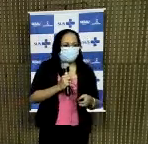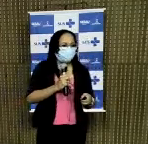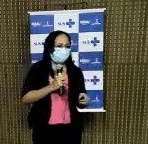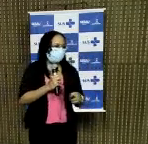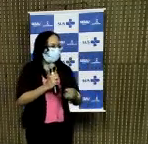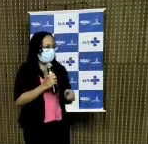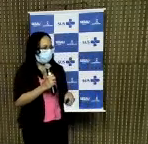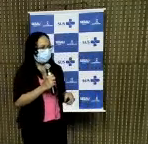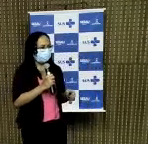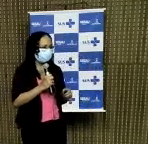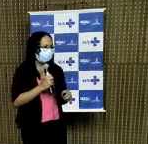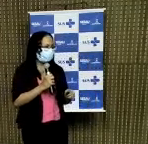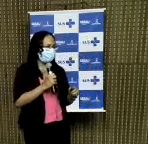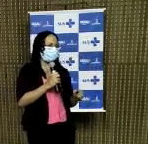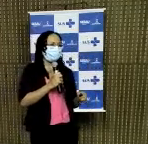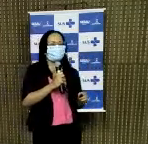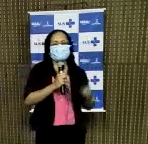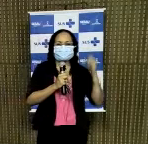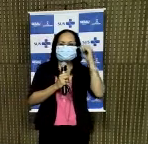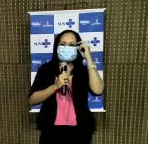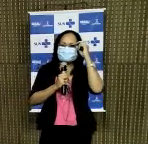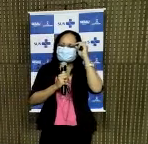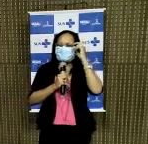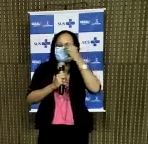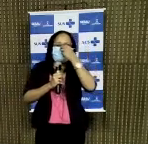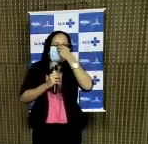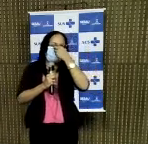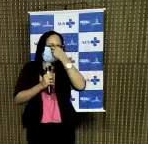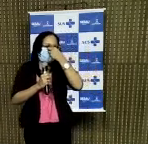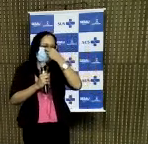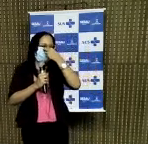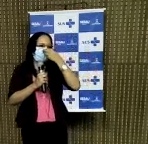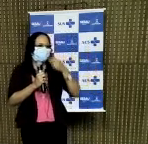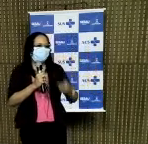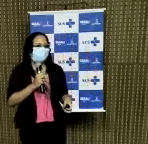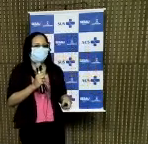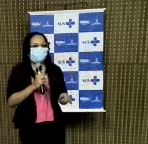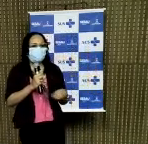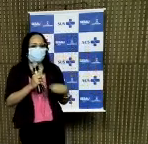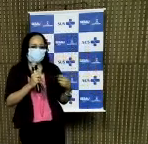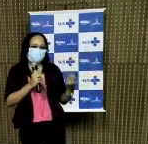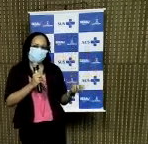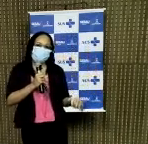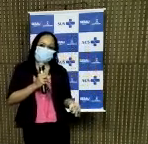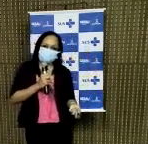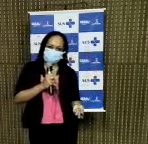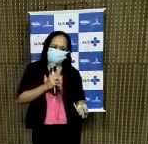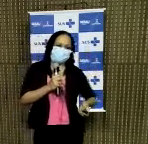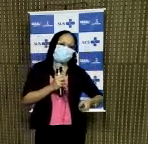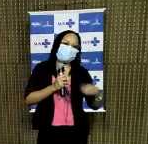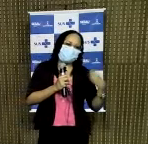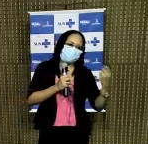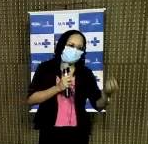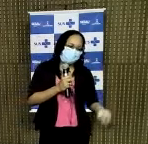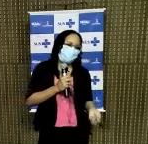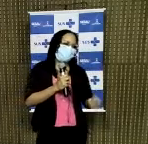para puxar a sardinha para o meu lado, porque em relação à questão do profissional farmacêutico, né?